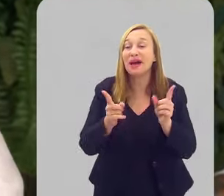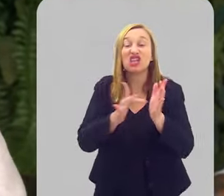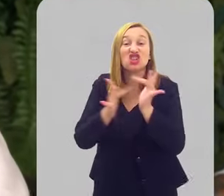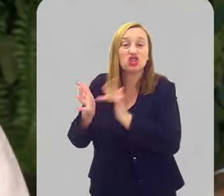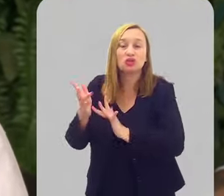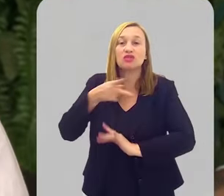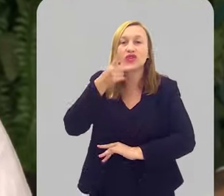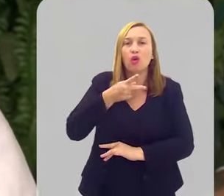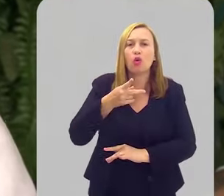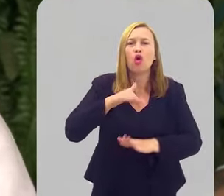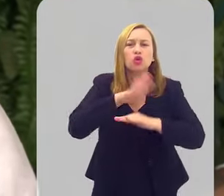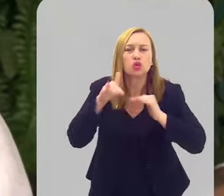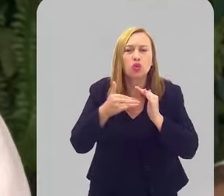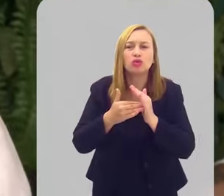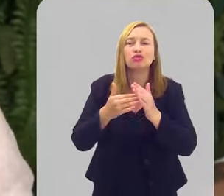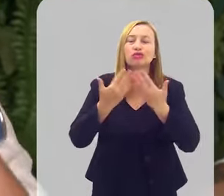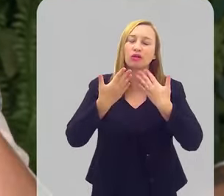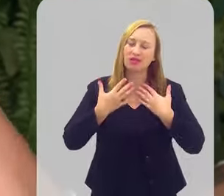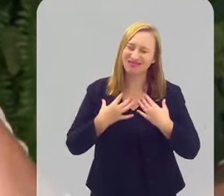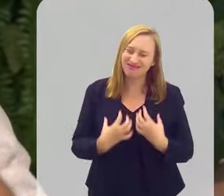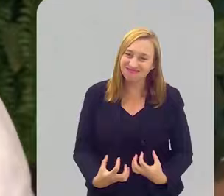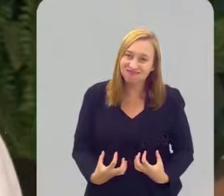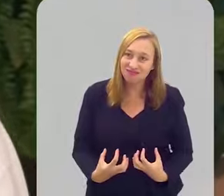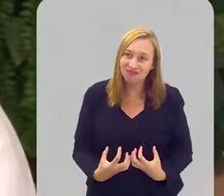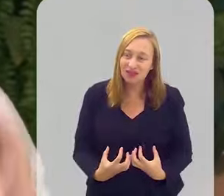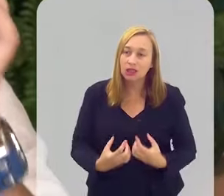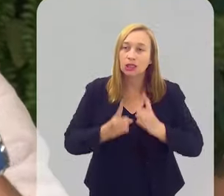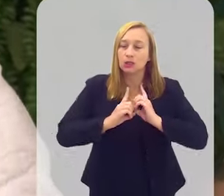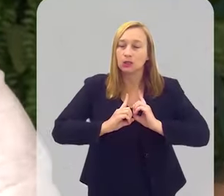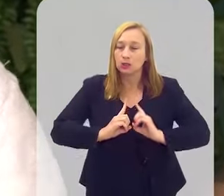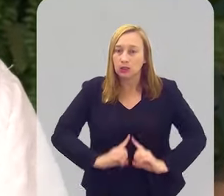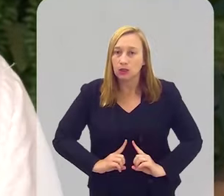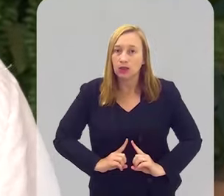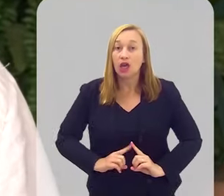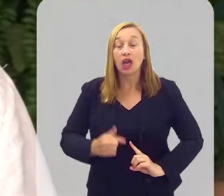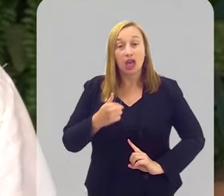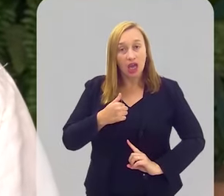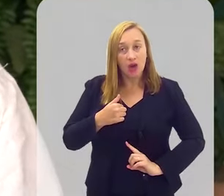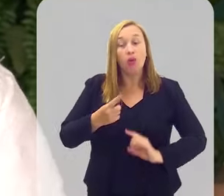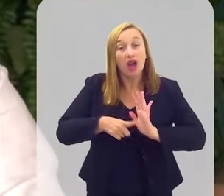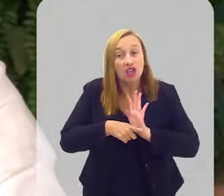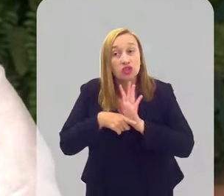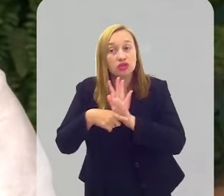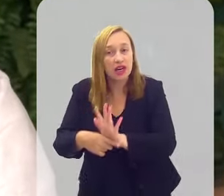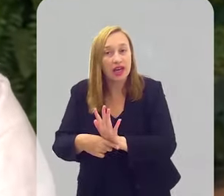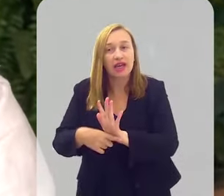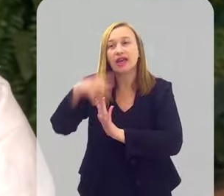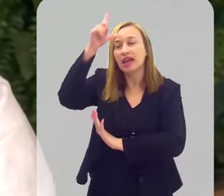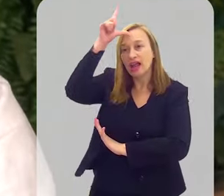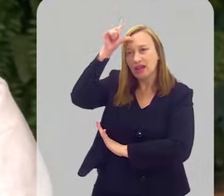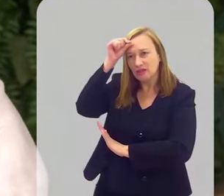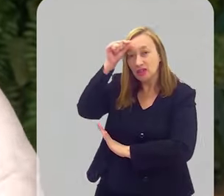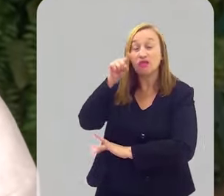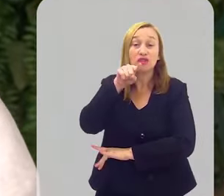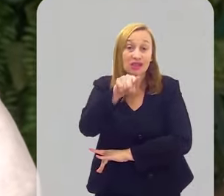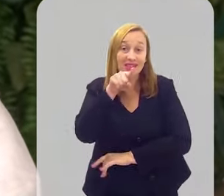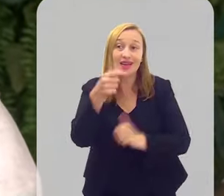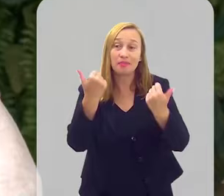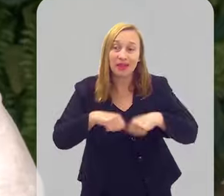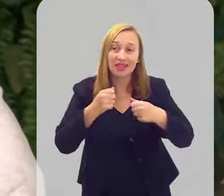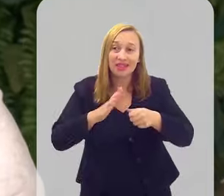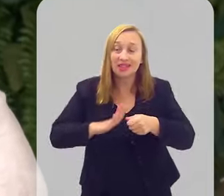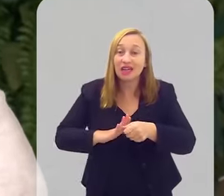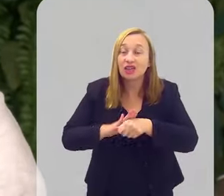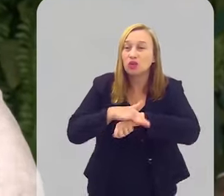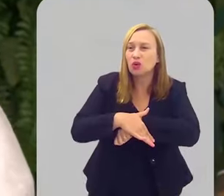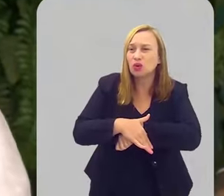Jesus falou Vinde a mim os que estão cansados e oprimidos porque eu vos aliviarei e o alívio